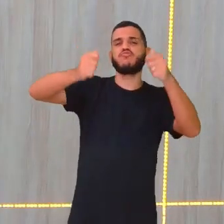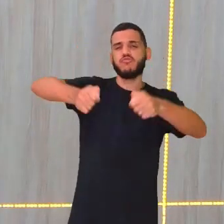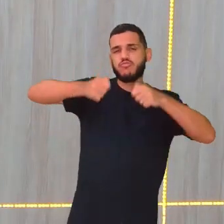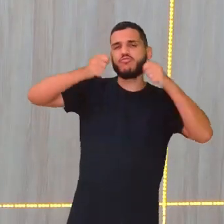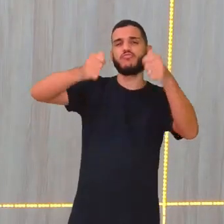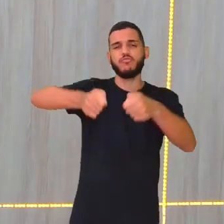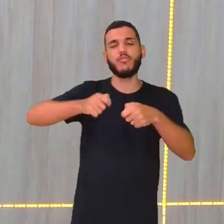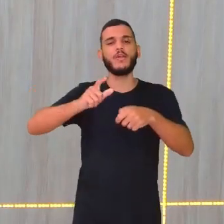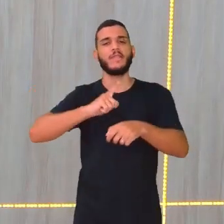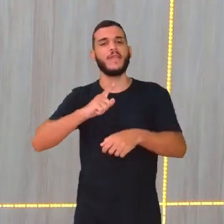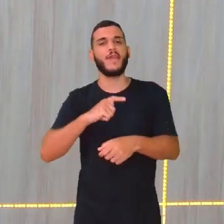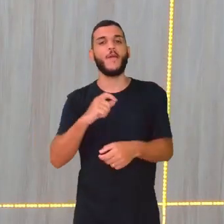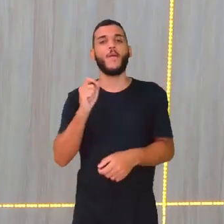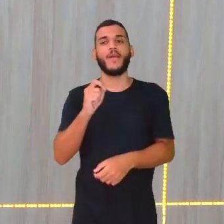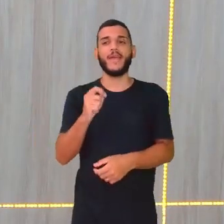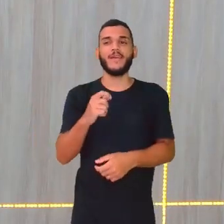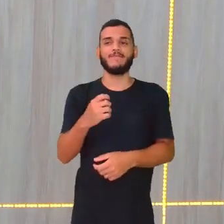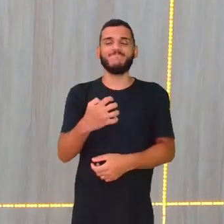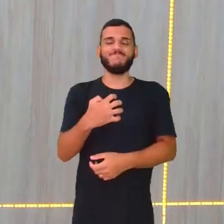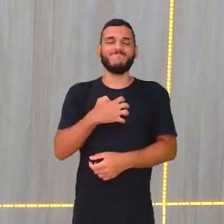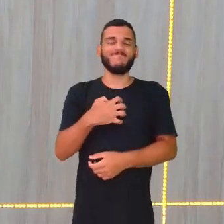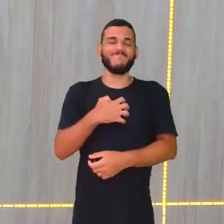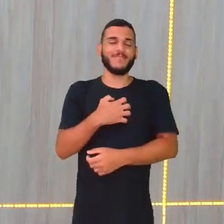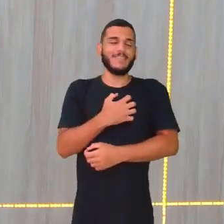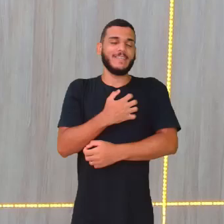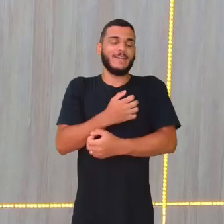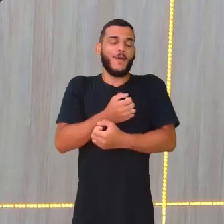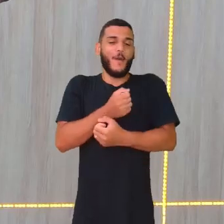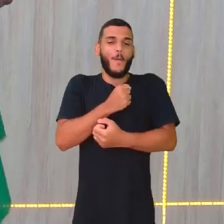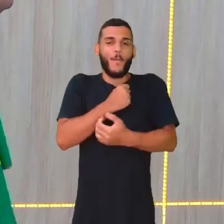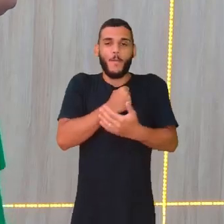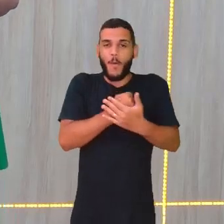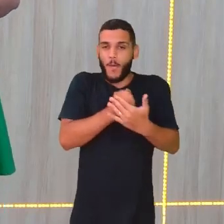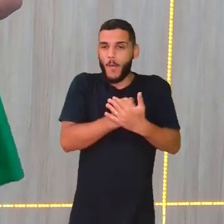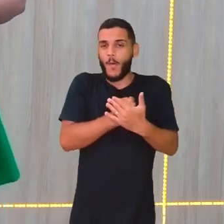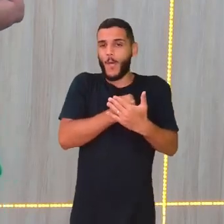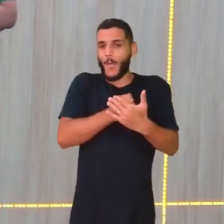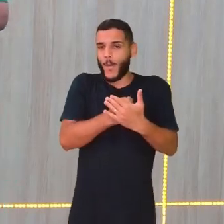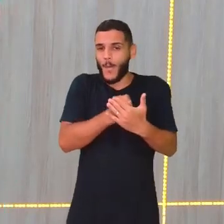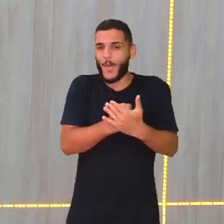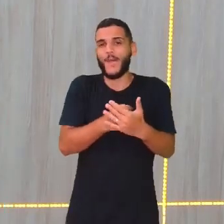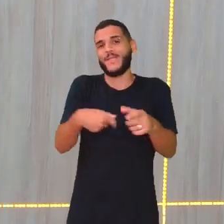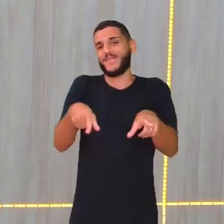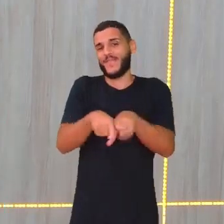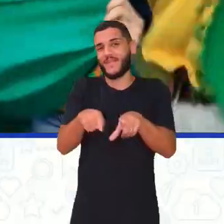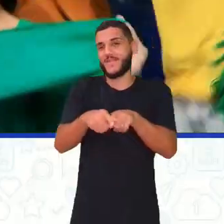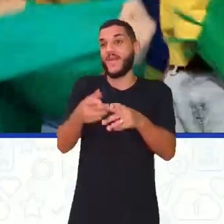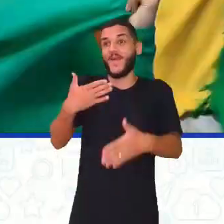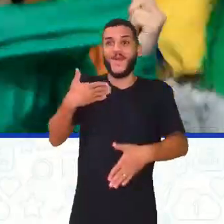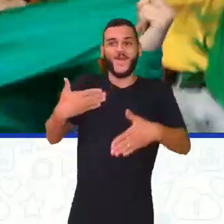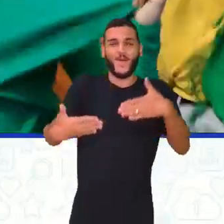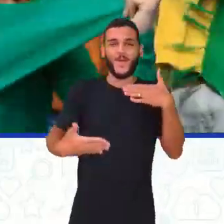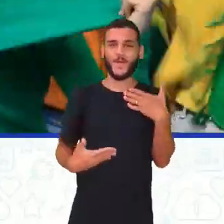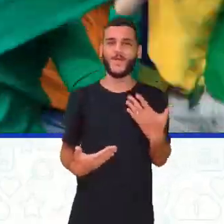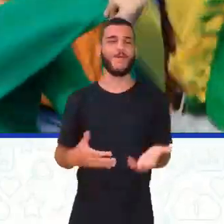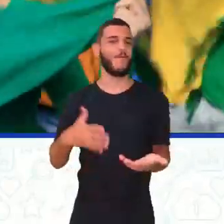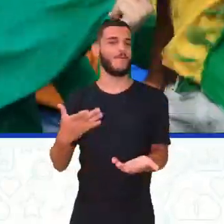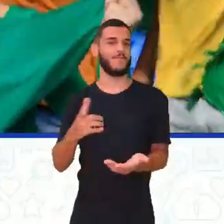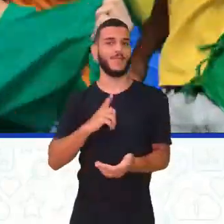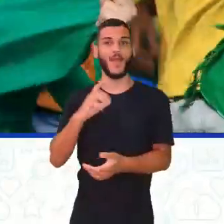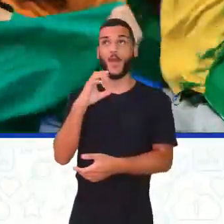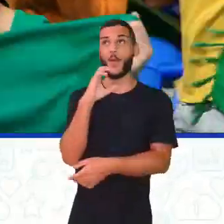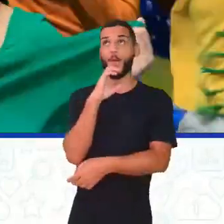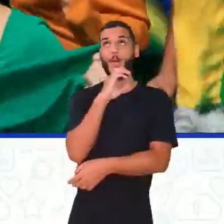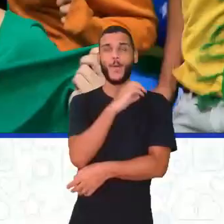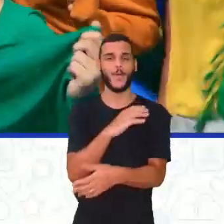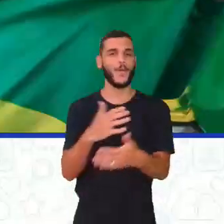aquece o coração, mas aquece também aí, pessoal, o corpo. Então, aí, quem está nesse grupinho está